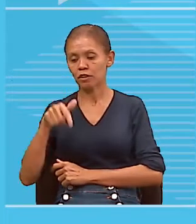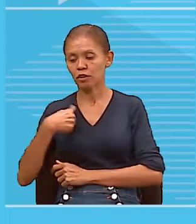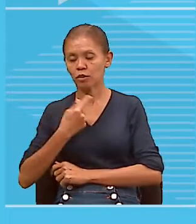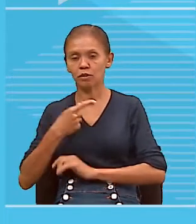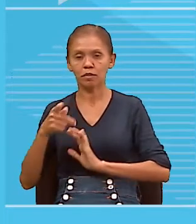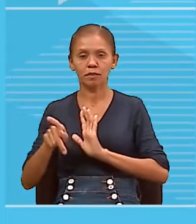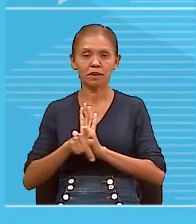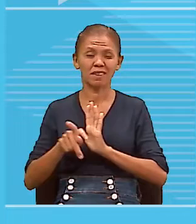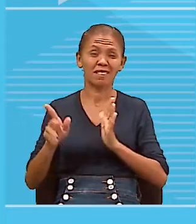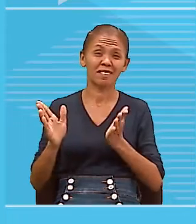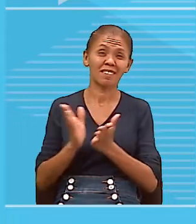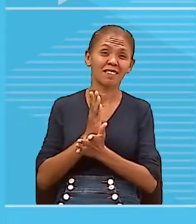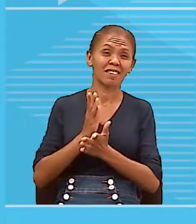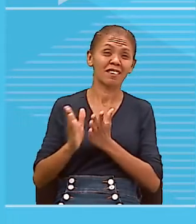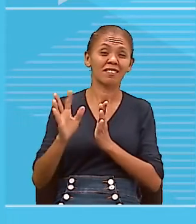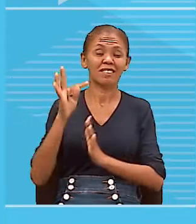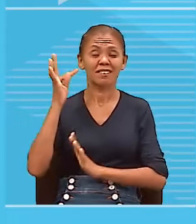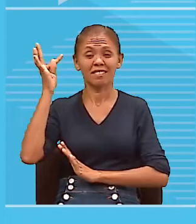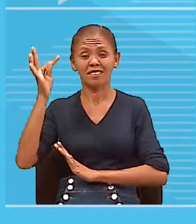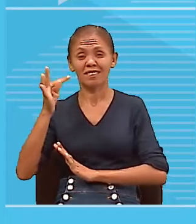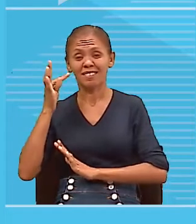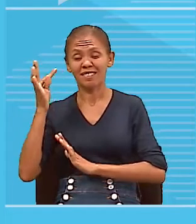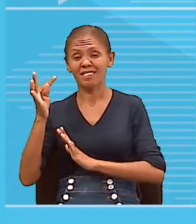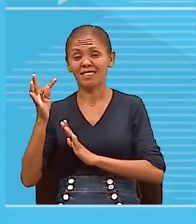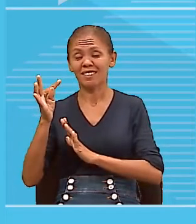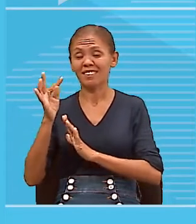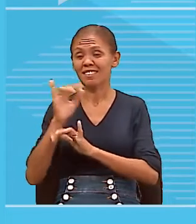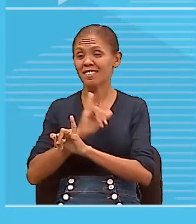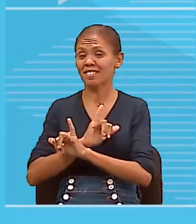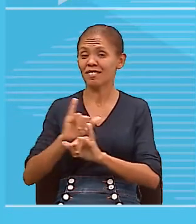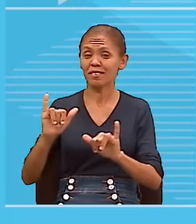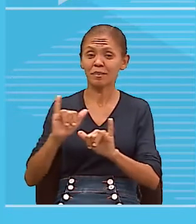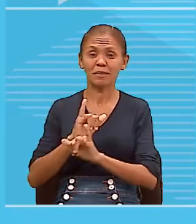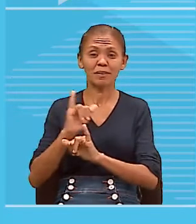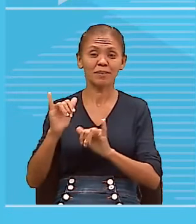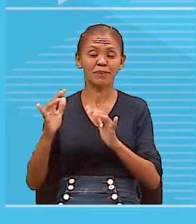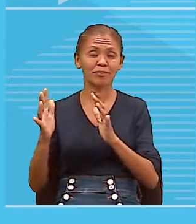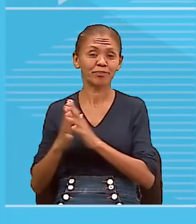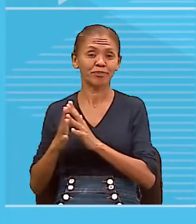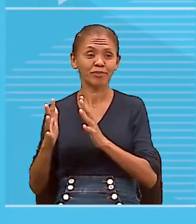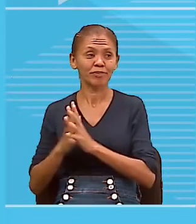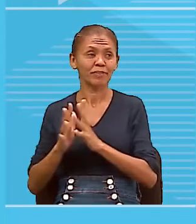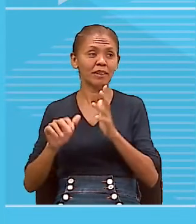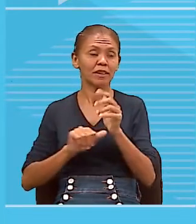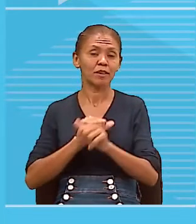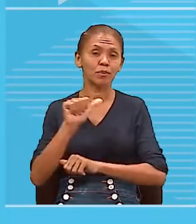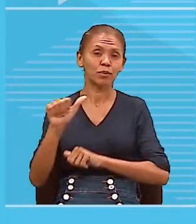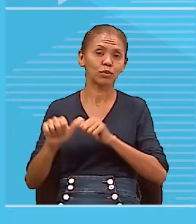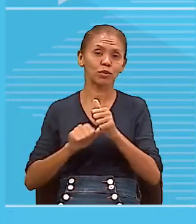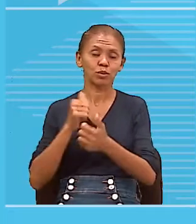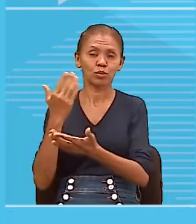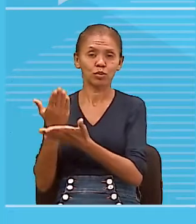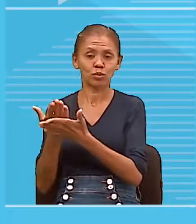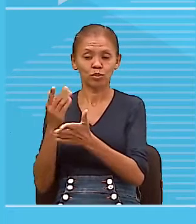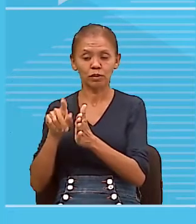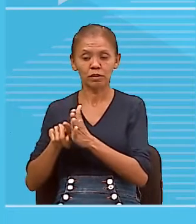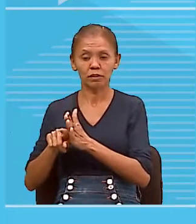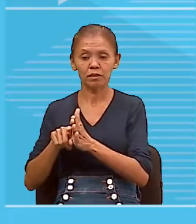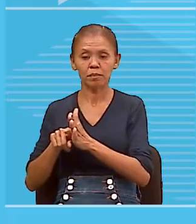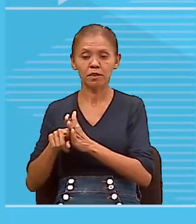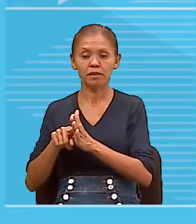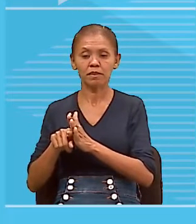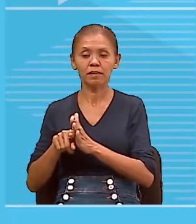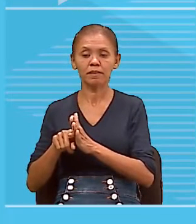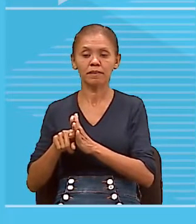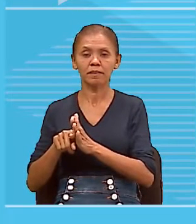confusões a gente tem muita informação que inclusive já mudou muito esse estudos de